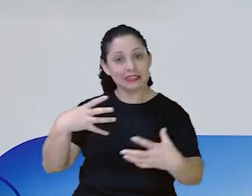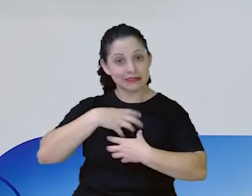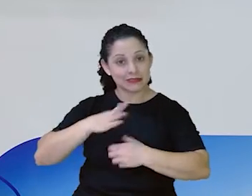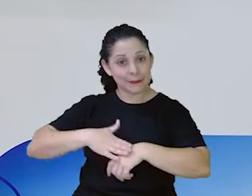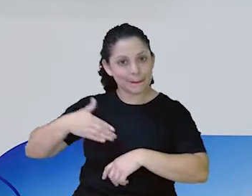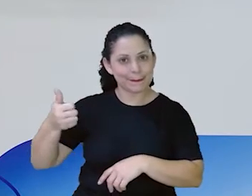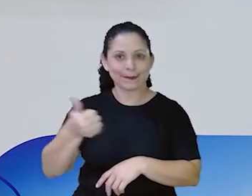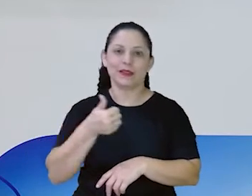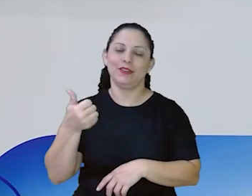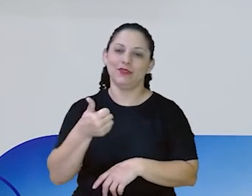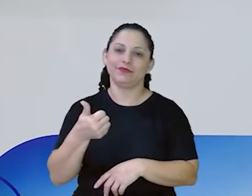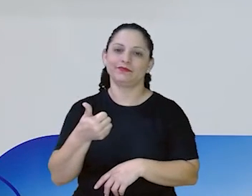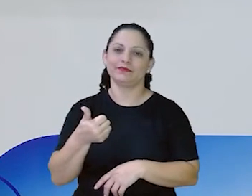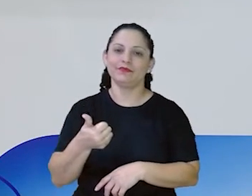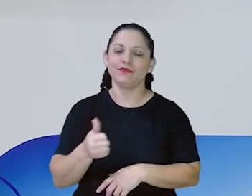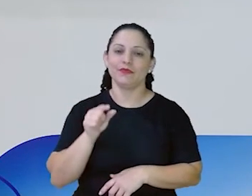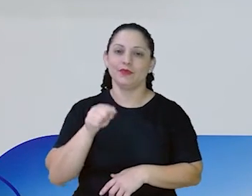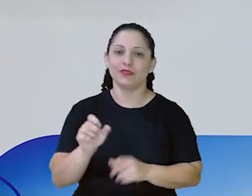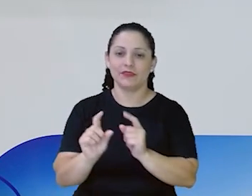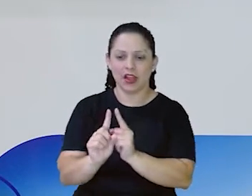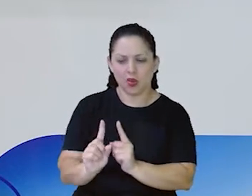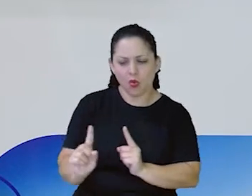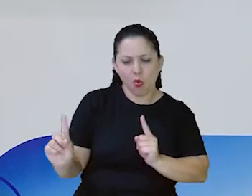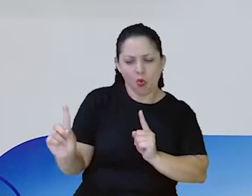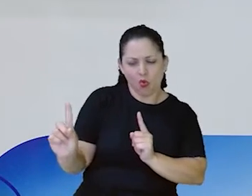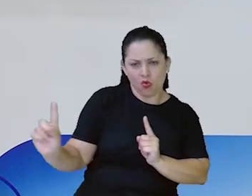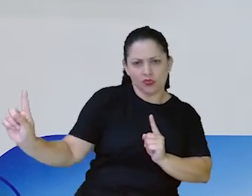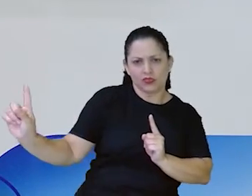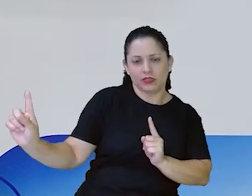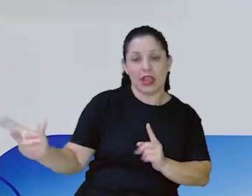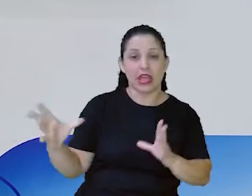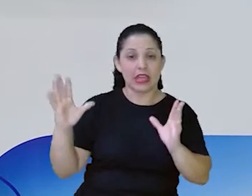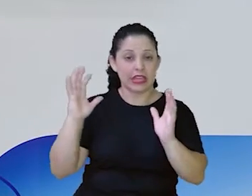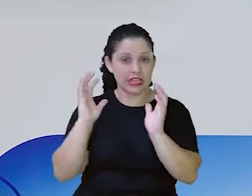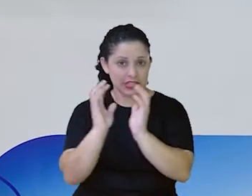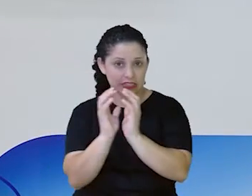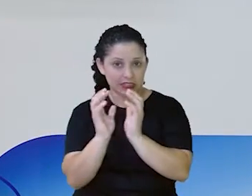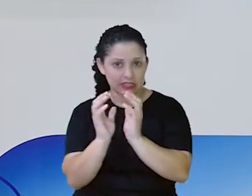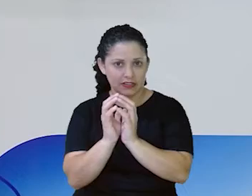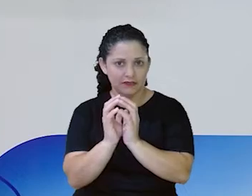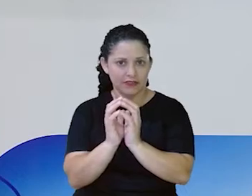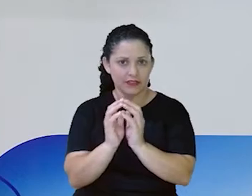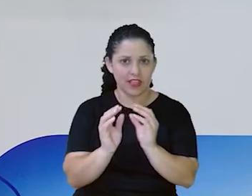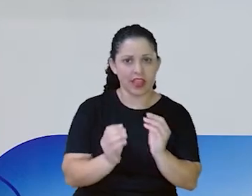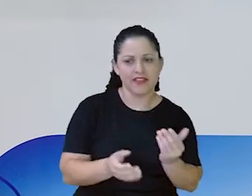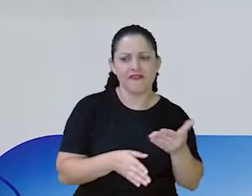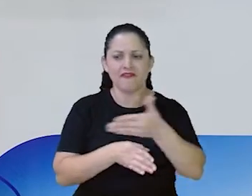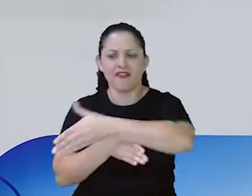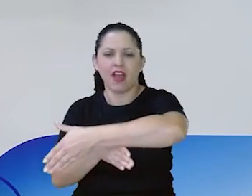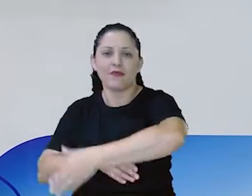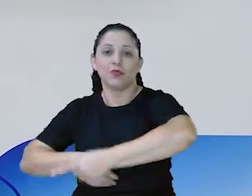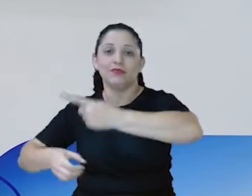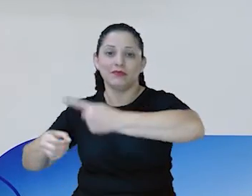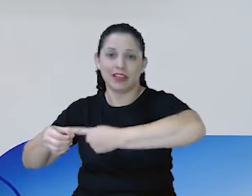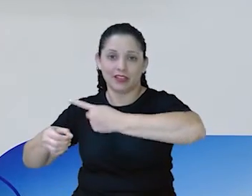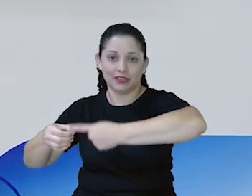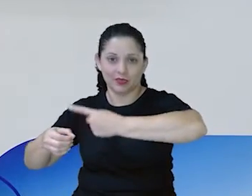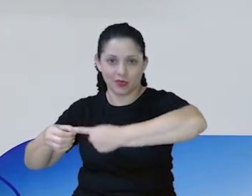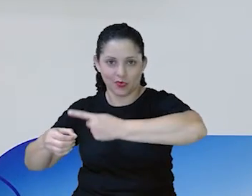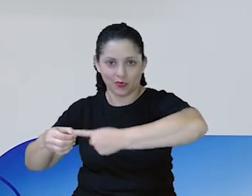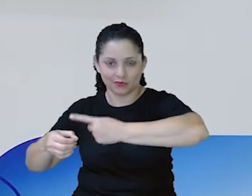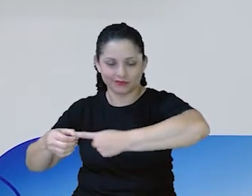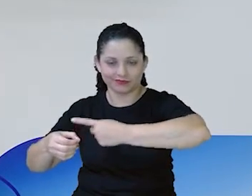Se você vai se afastando aqui de Recife, vai para o interior do estado, né? Tivemos aí o festival do interior do nosso